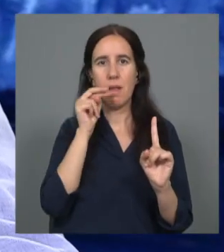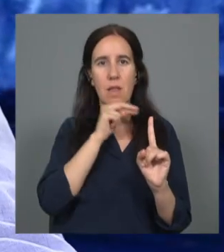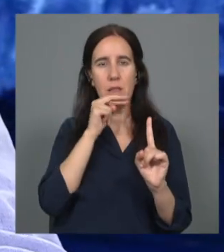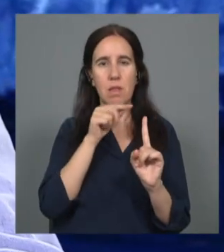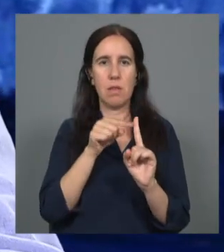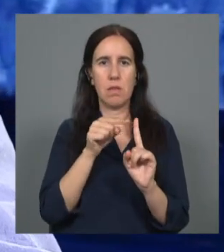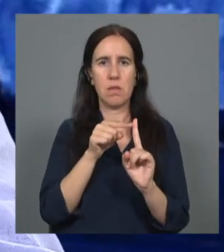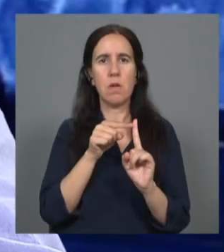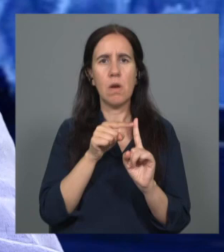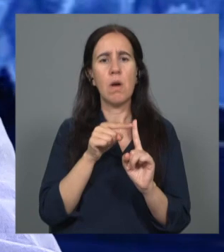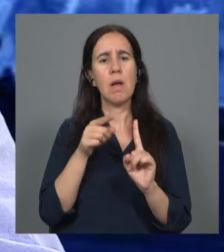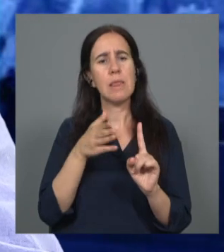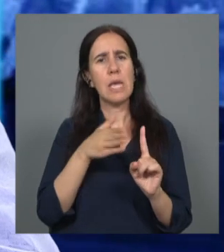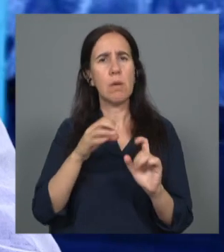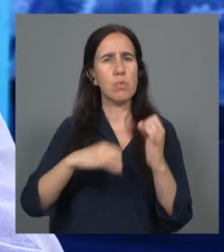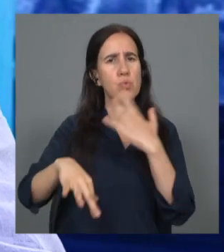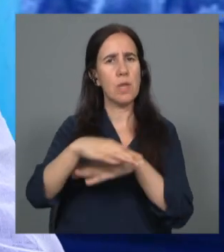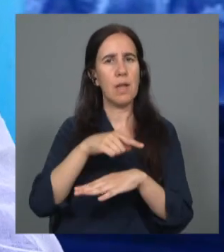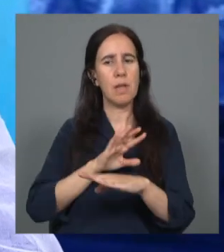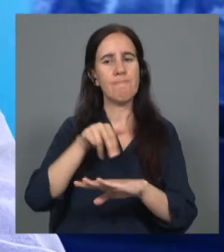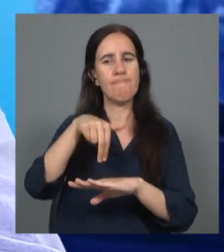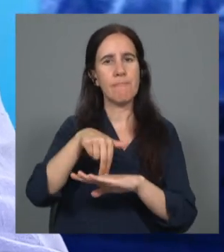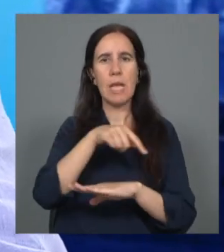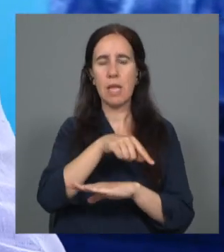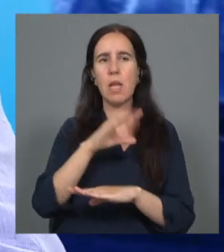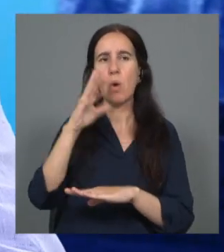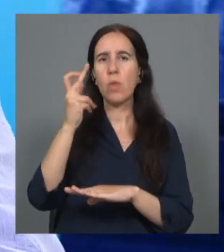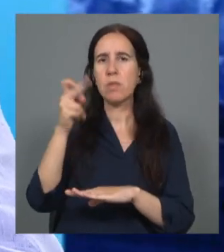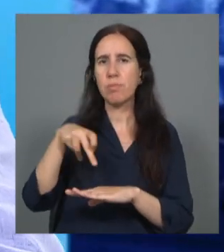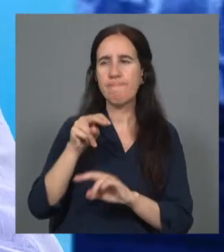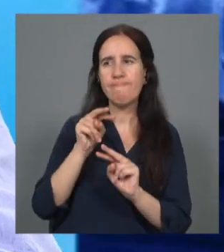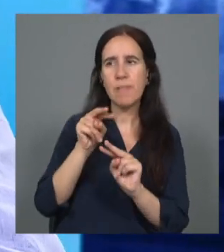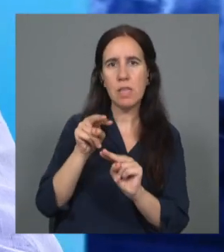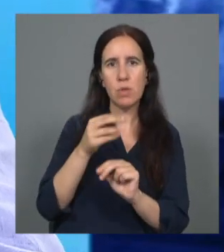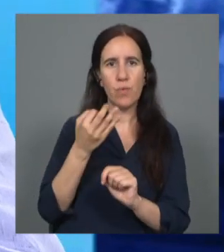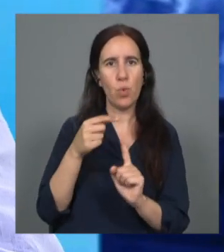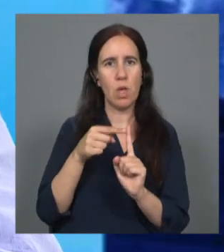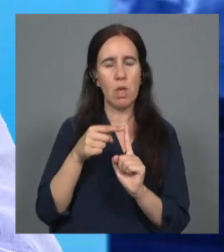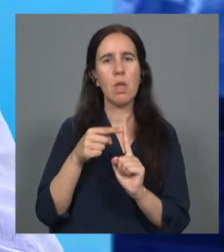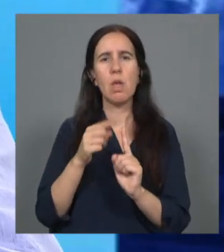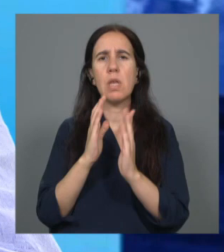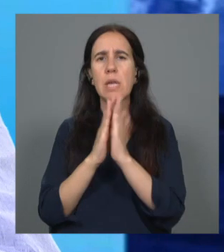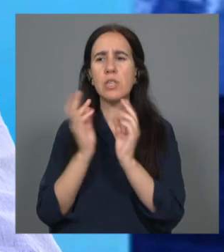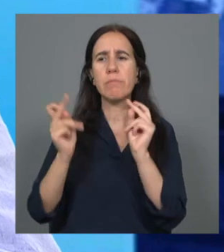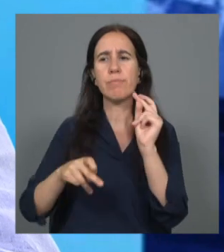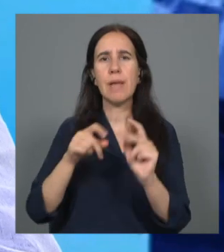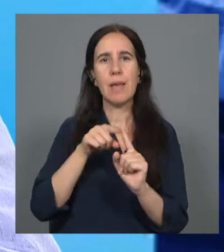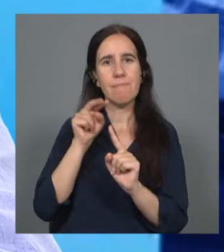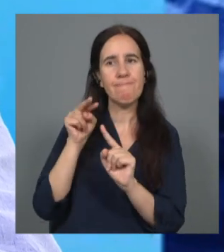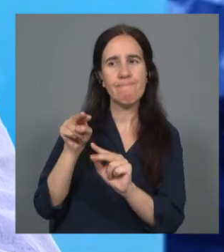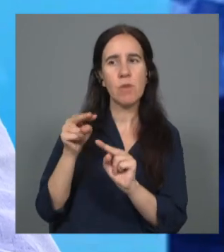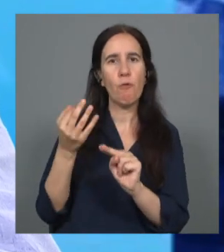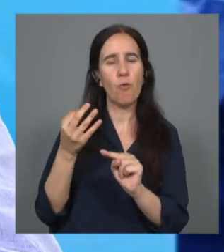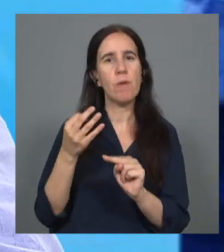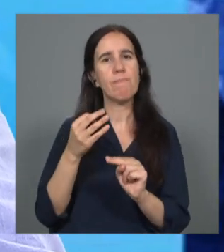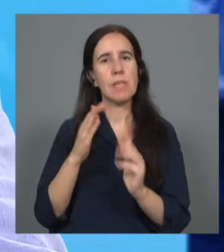na sociedade do seu tempo, esteve atento àquilo que acontecia, esteve atento ao que se passava na Igreja e lutou, digamos, por uma